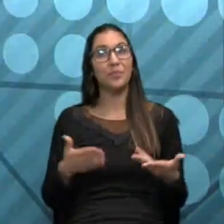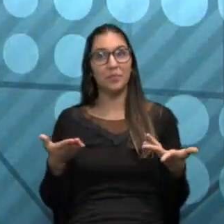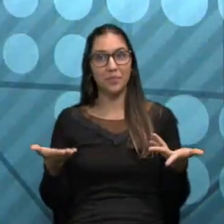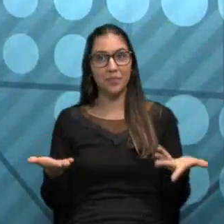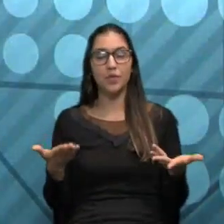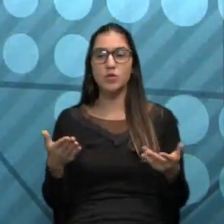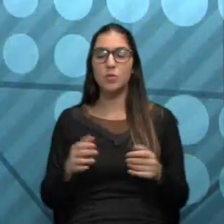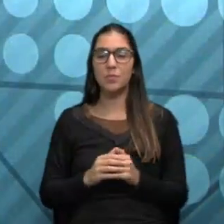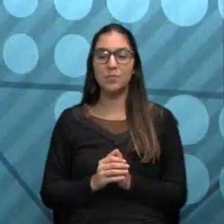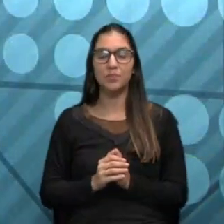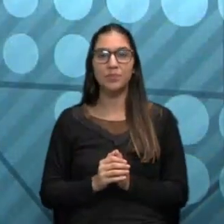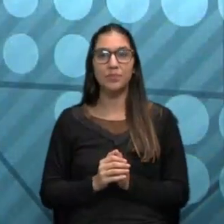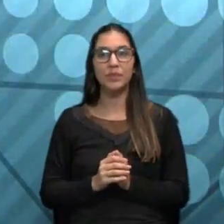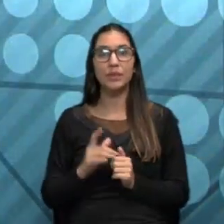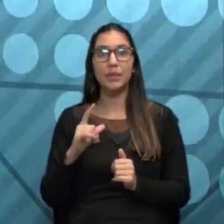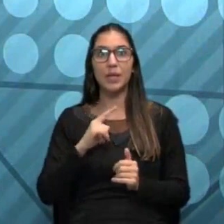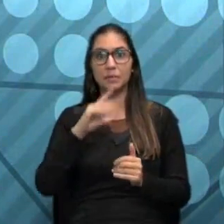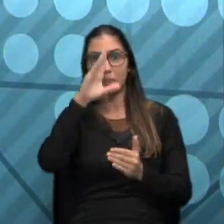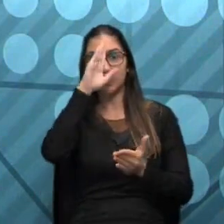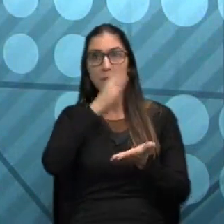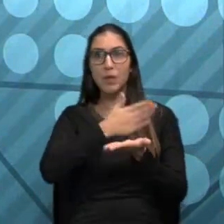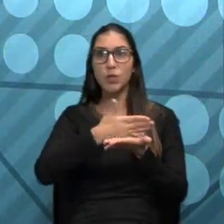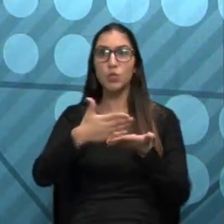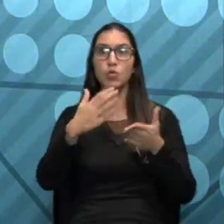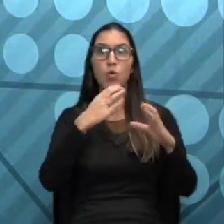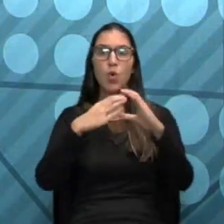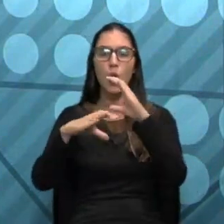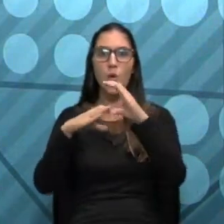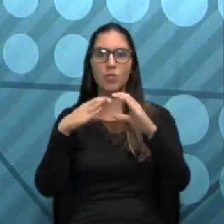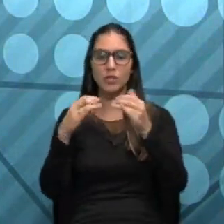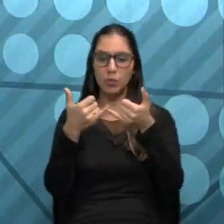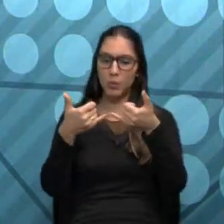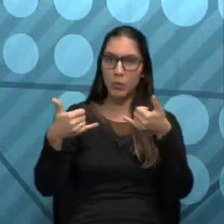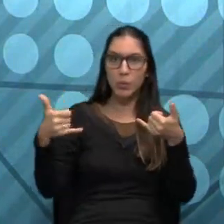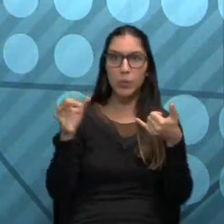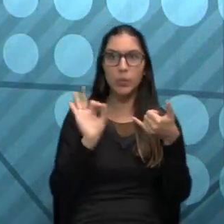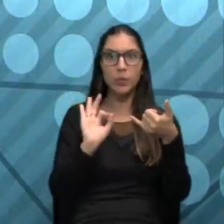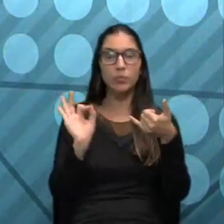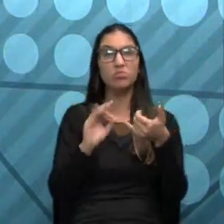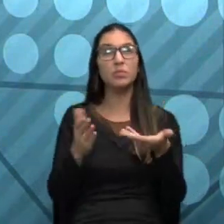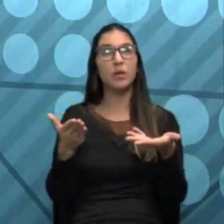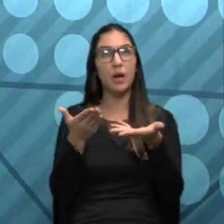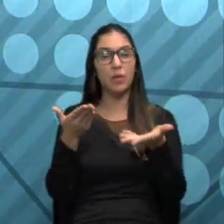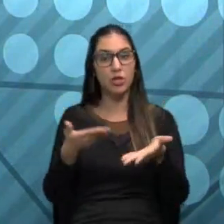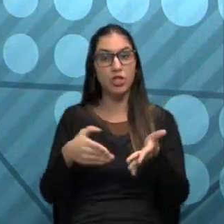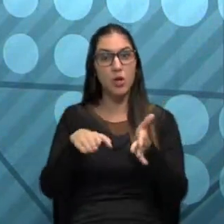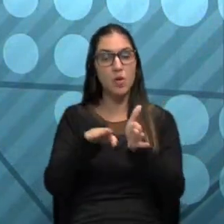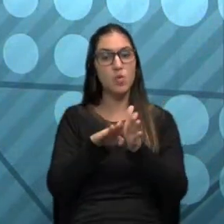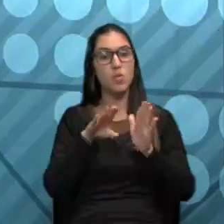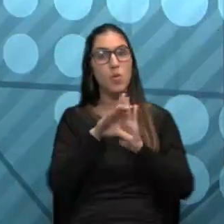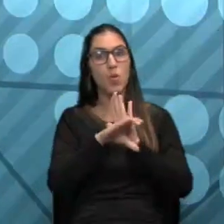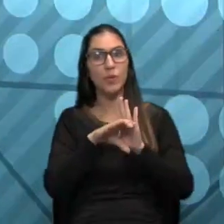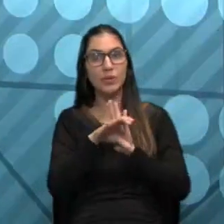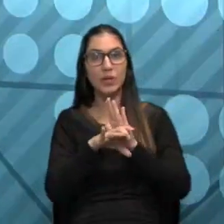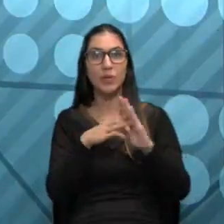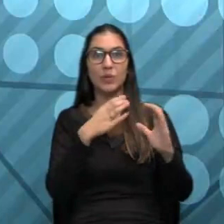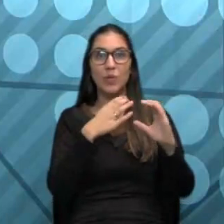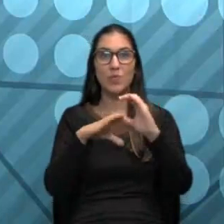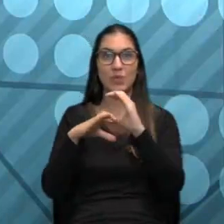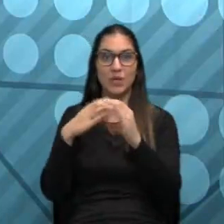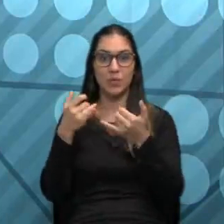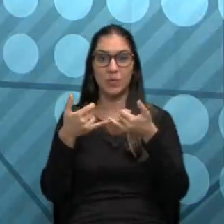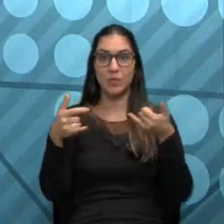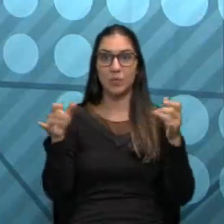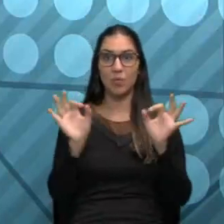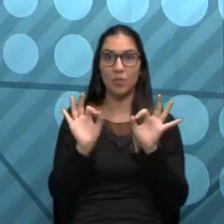Então, quais são os princípios da comunicação sem fio? Agora a gente chegando num conceito de comunicação sem fio.